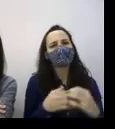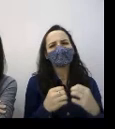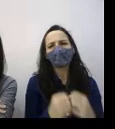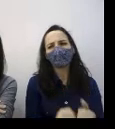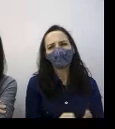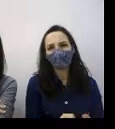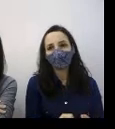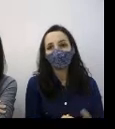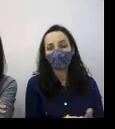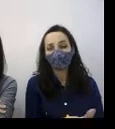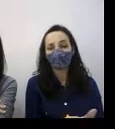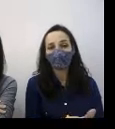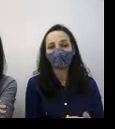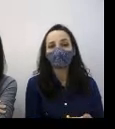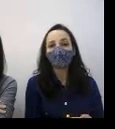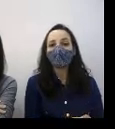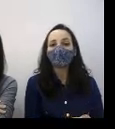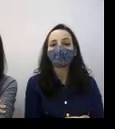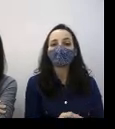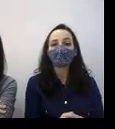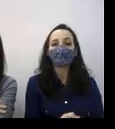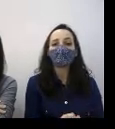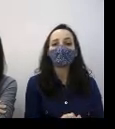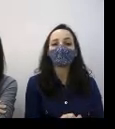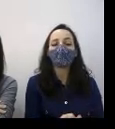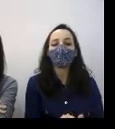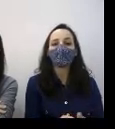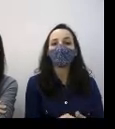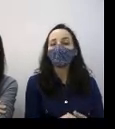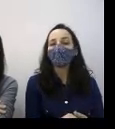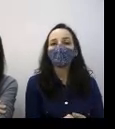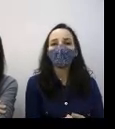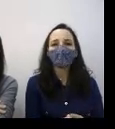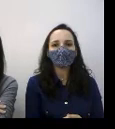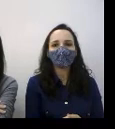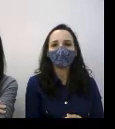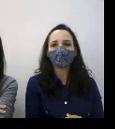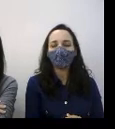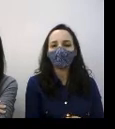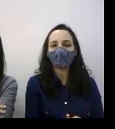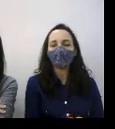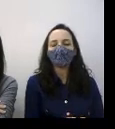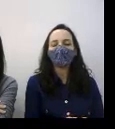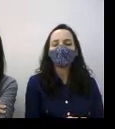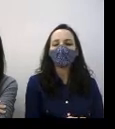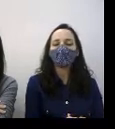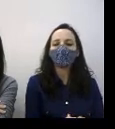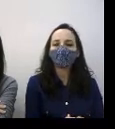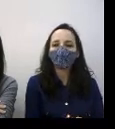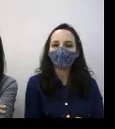de perdas muito significativas. E essas pessoas apresentavam muita dificuldade